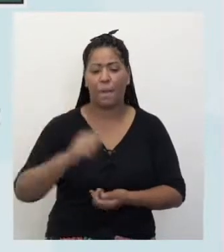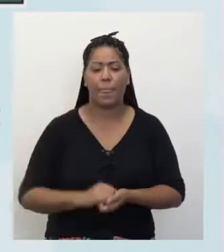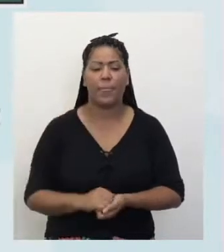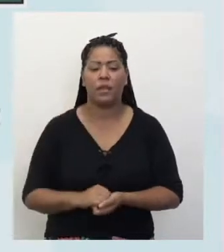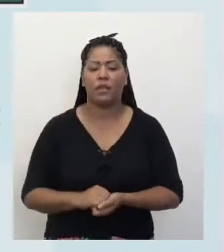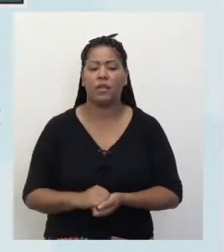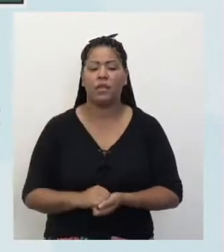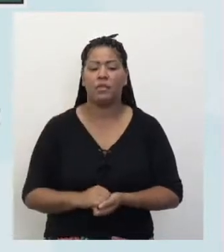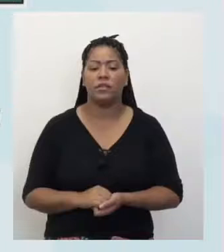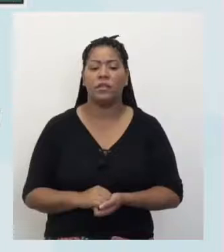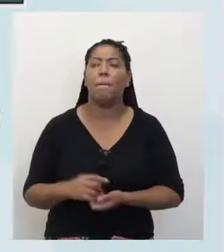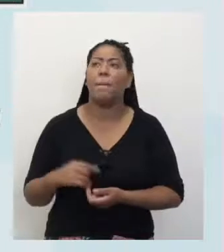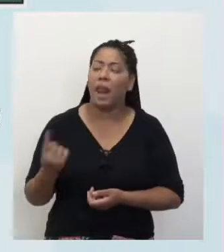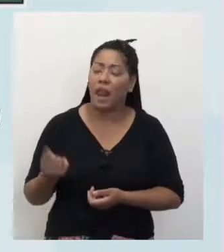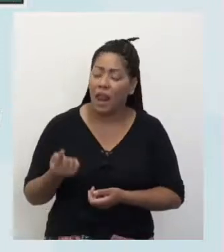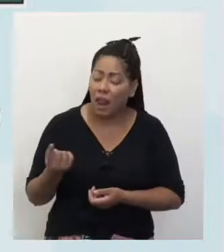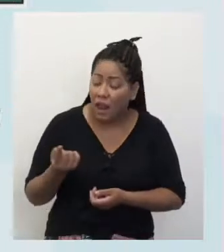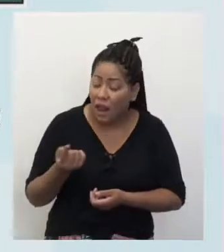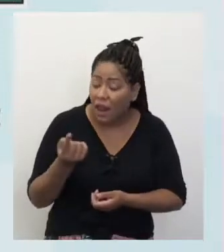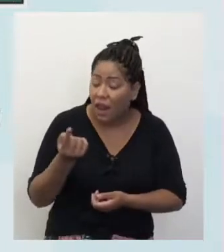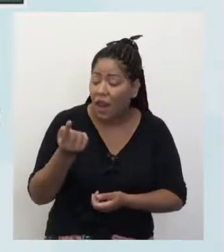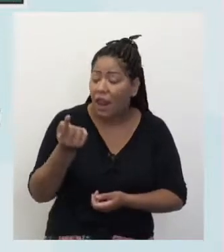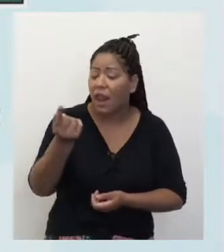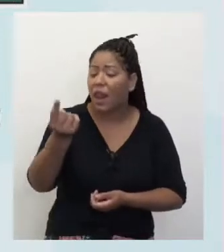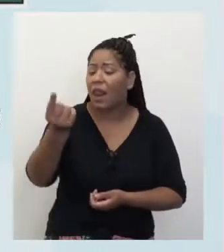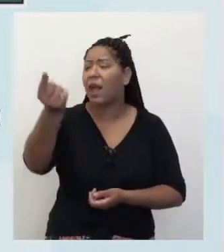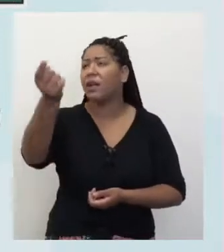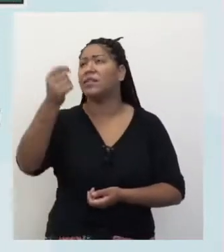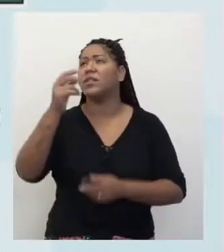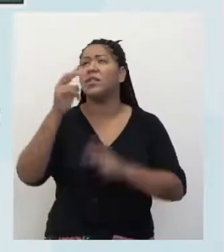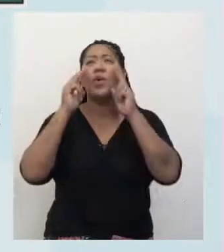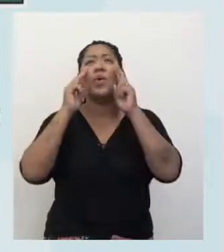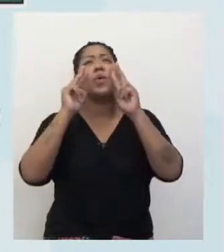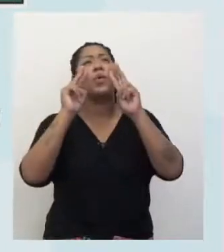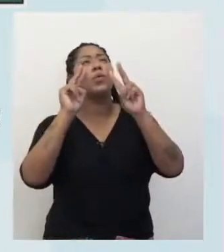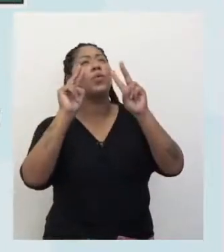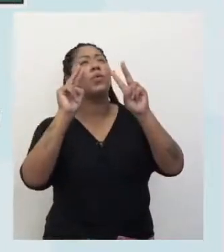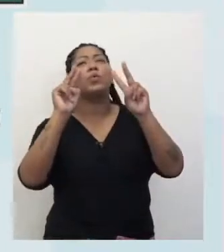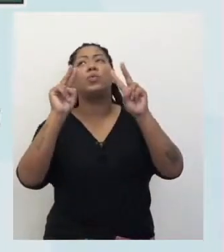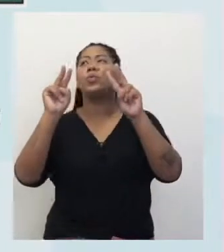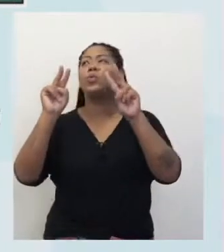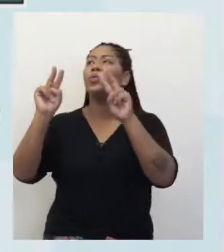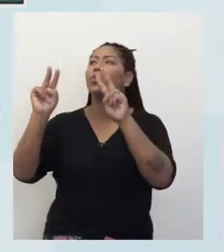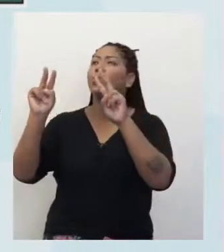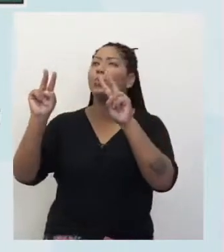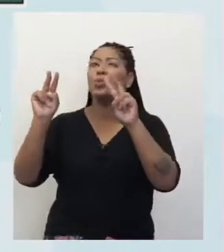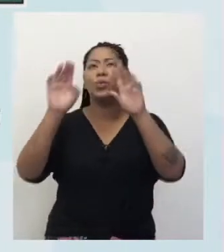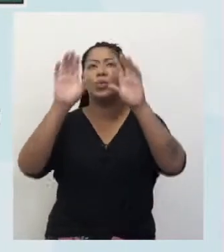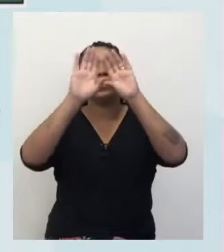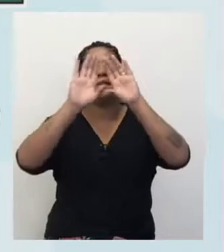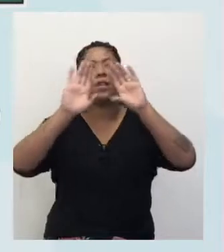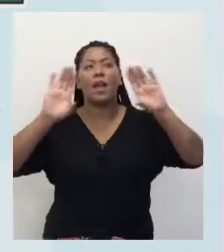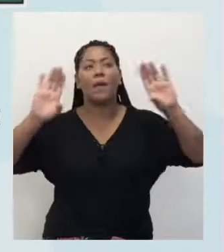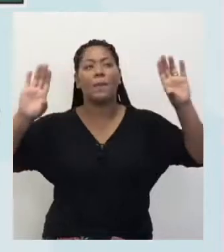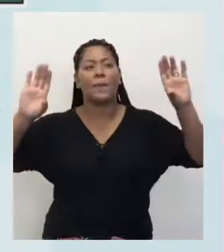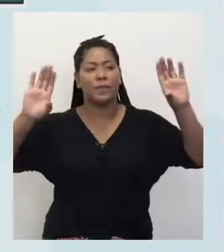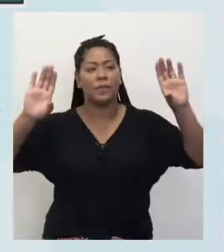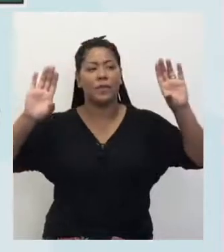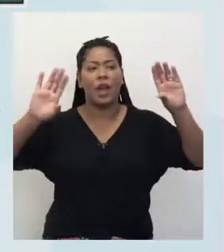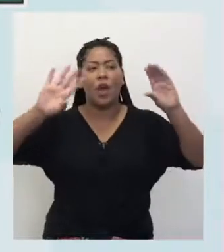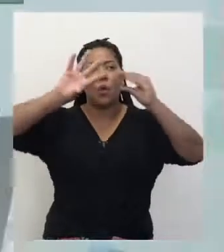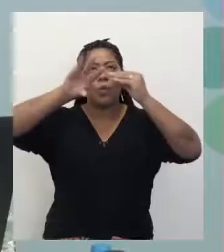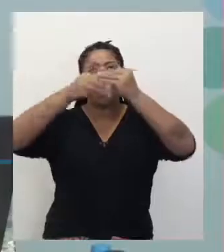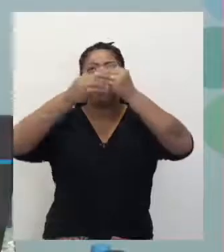esse infinito e aí olhando esse céu, esse horizonte, então um complementa o outro. Então olha como